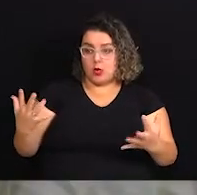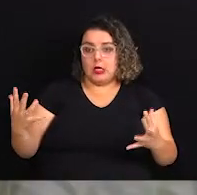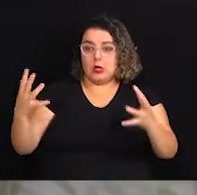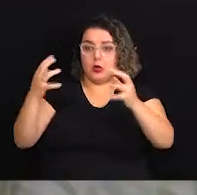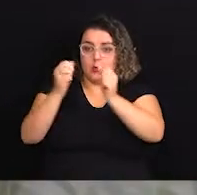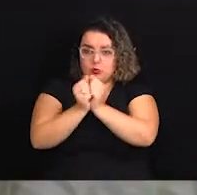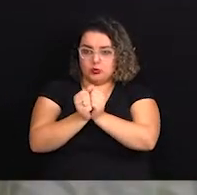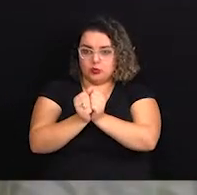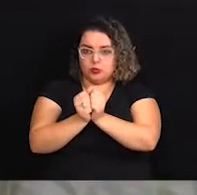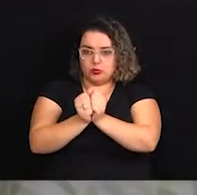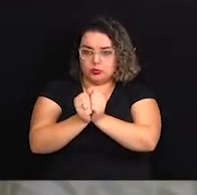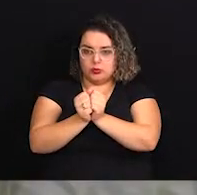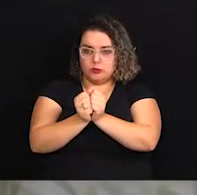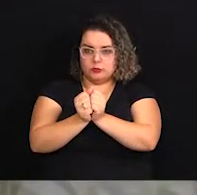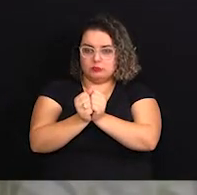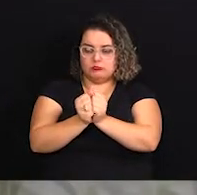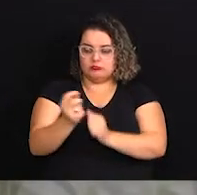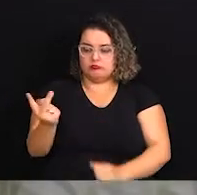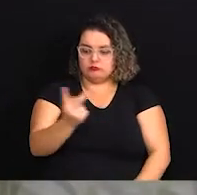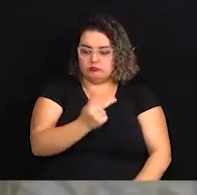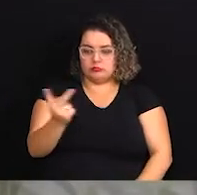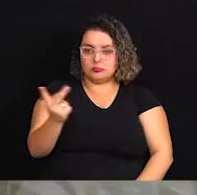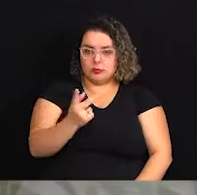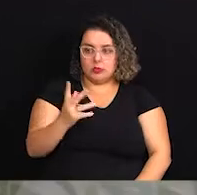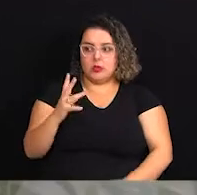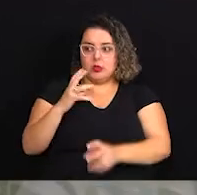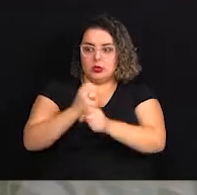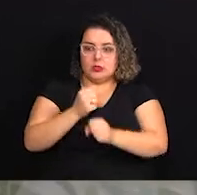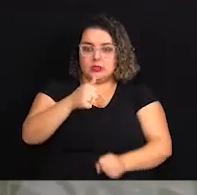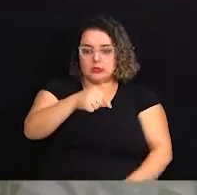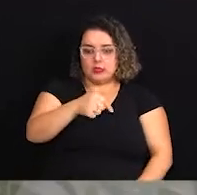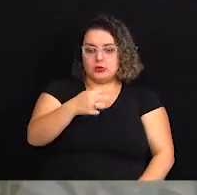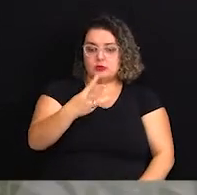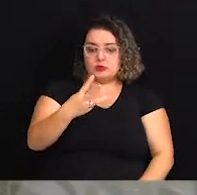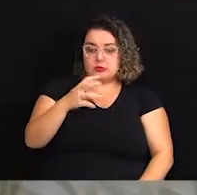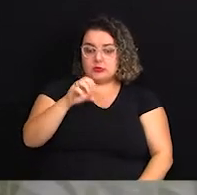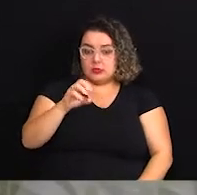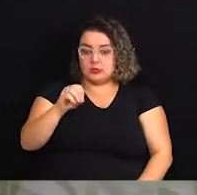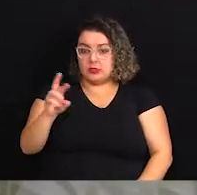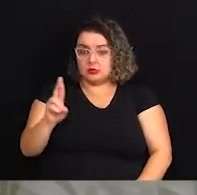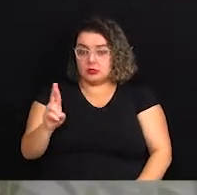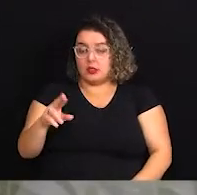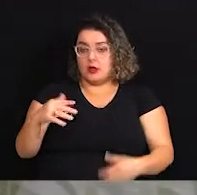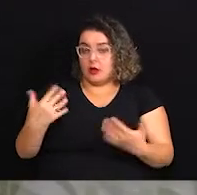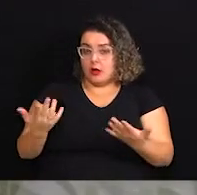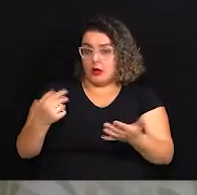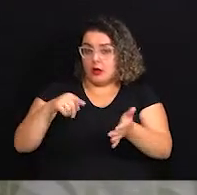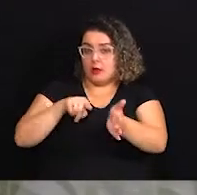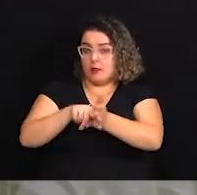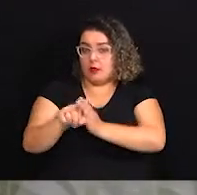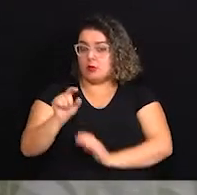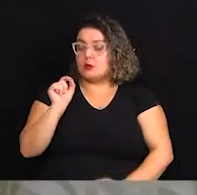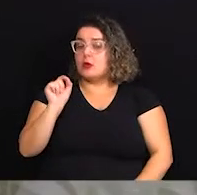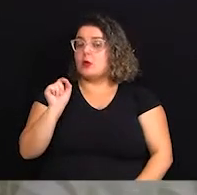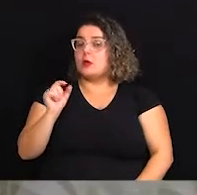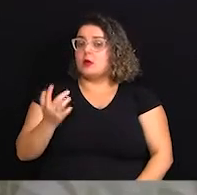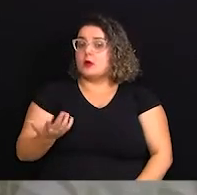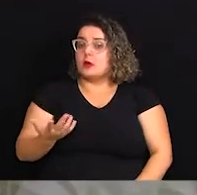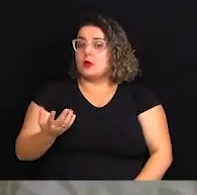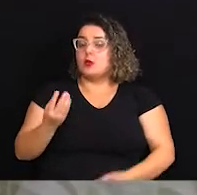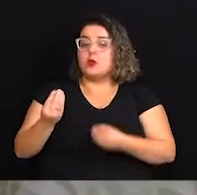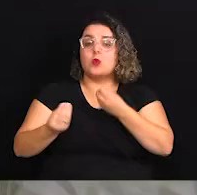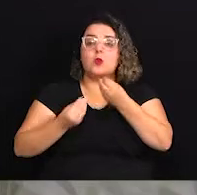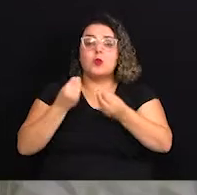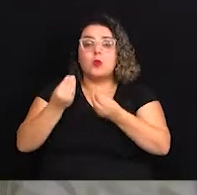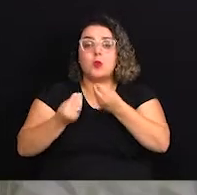as duas receitas líquidas, a gente tem um total de R$ 7.300. Então a pergunta que fica é, como